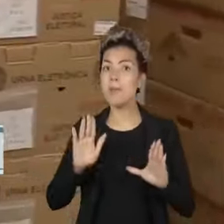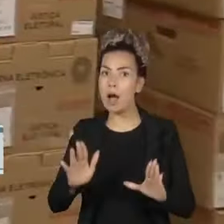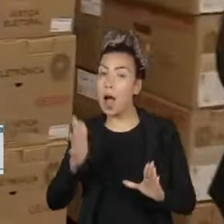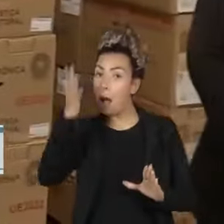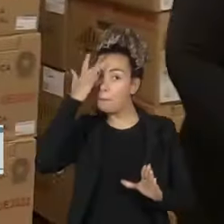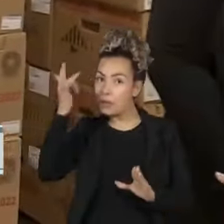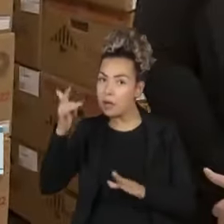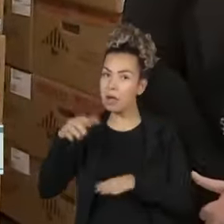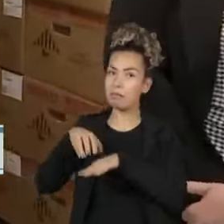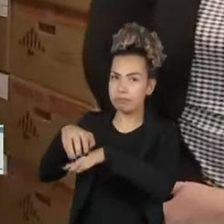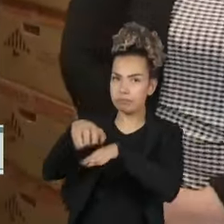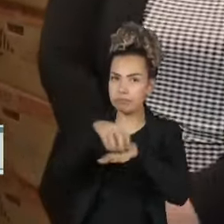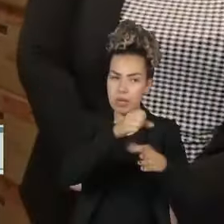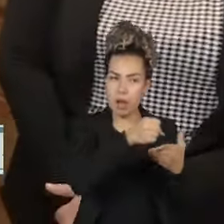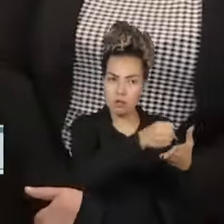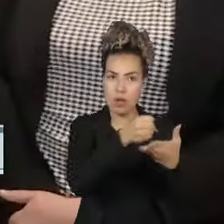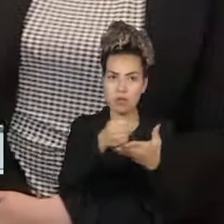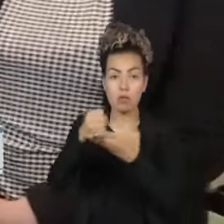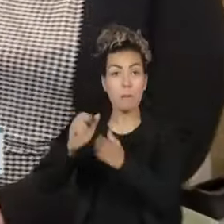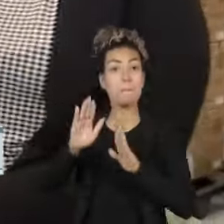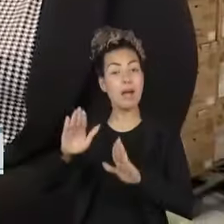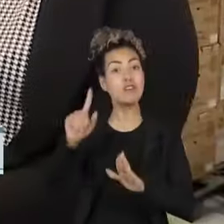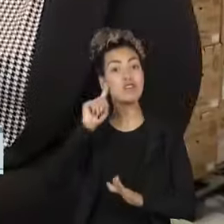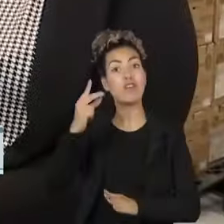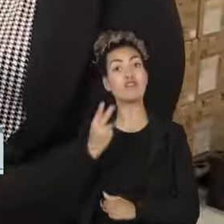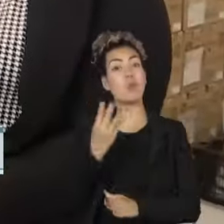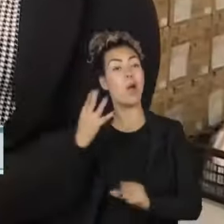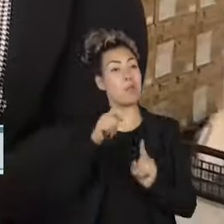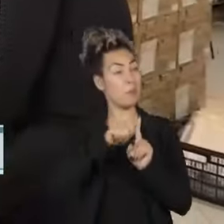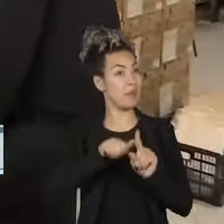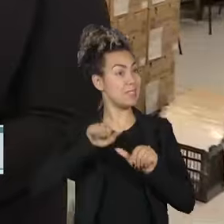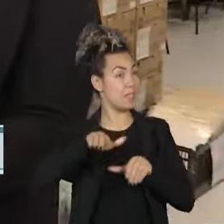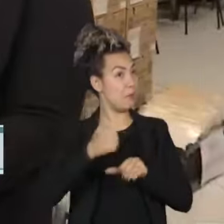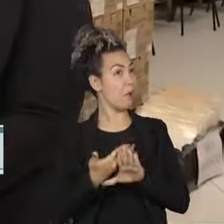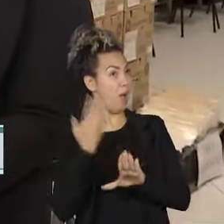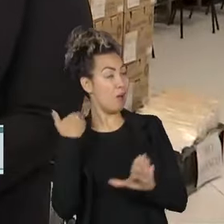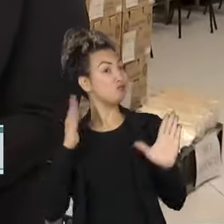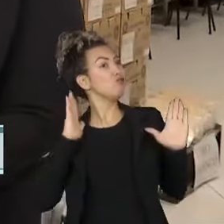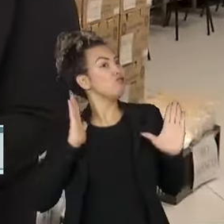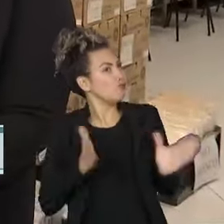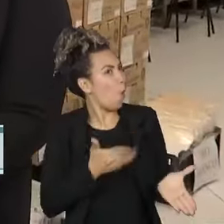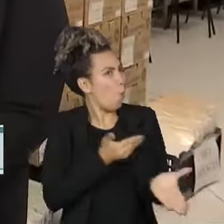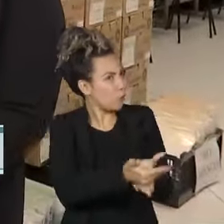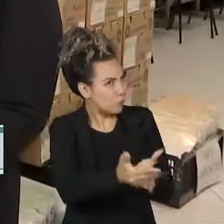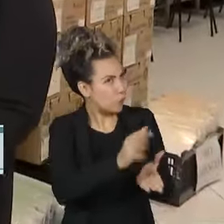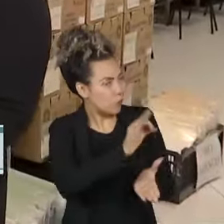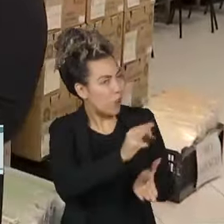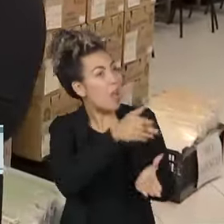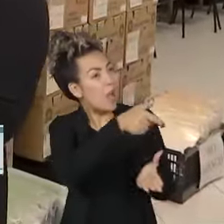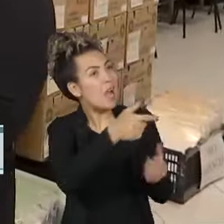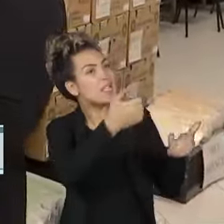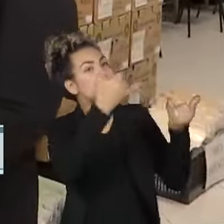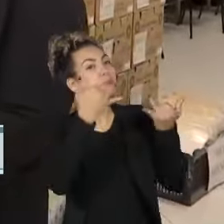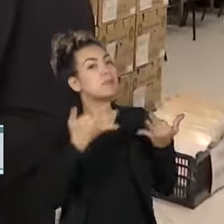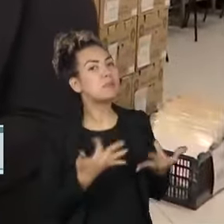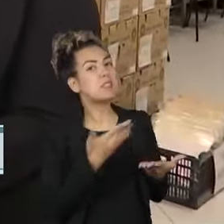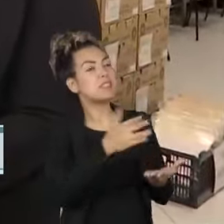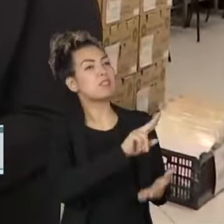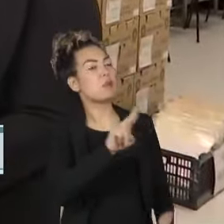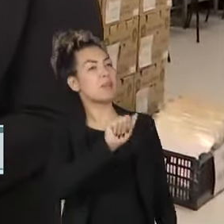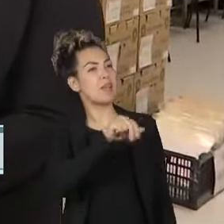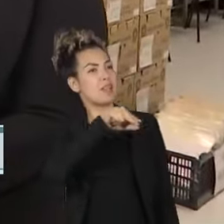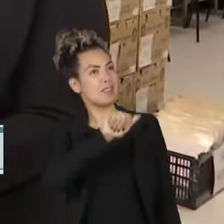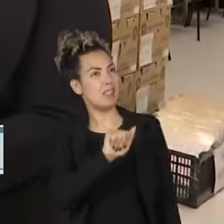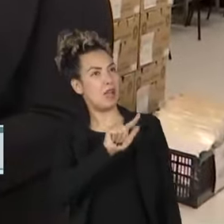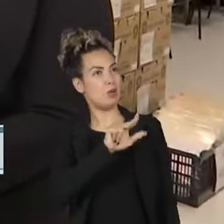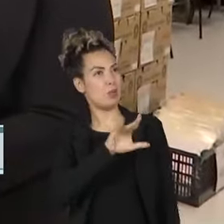10 dias em 24 de Setembro quem vai explicar pra gente como funciona esse processo é a Ana Lúcia Santana Machado que é